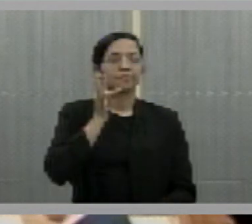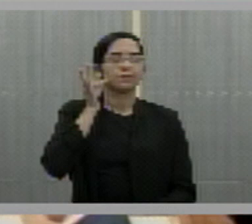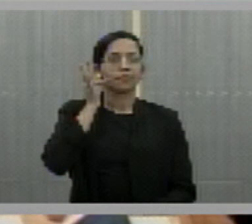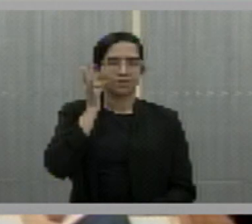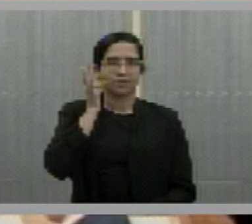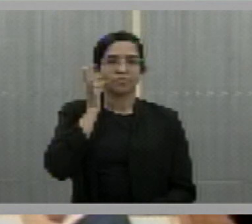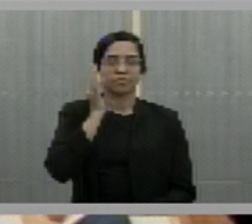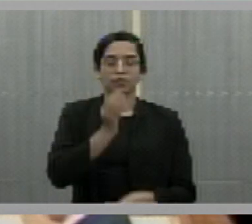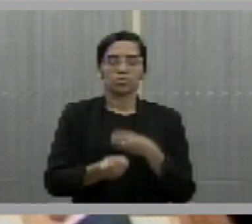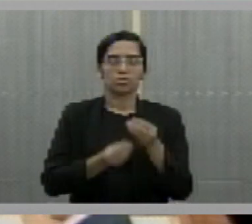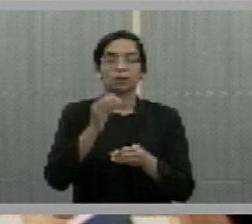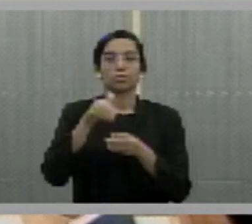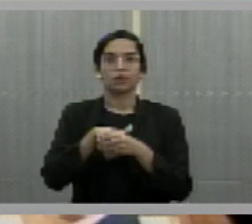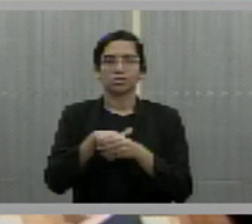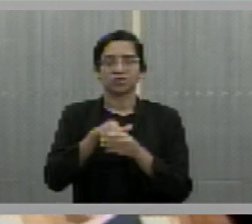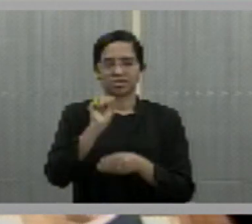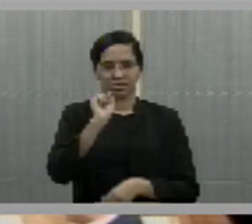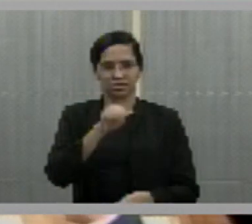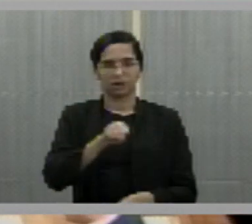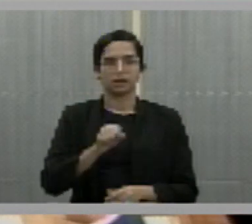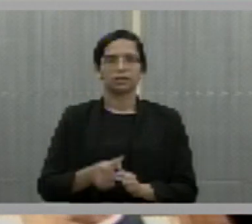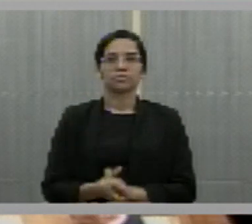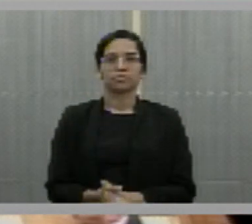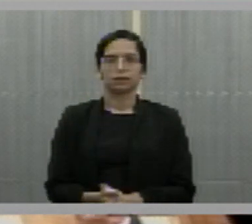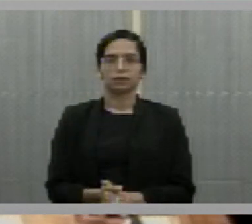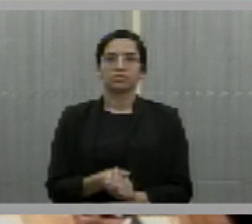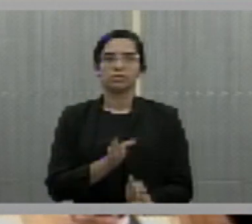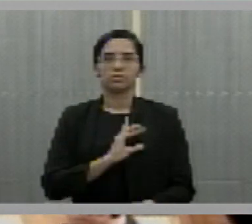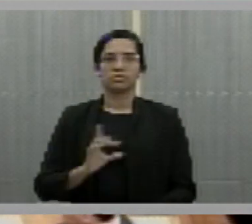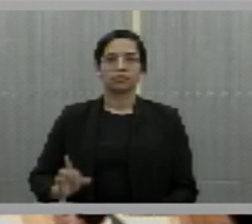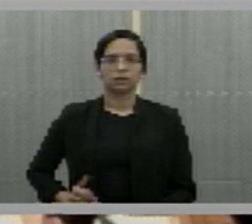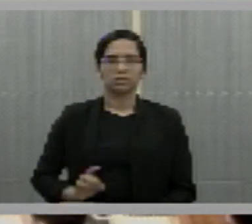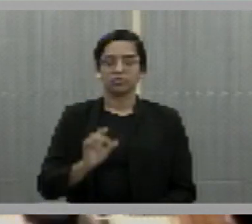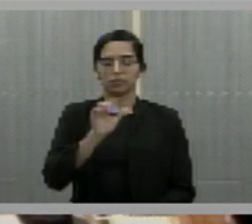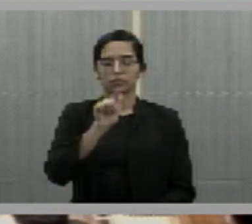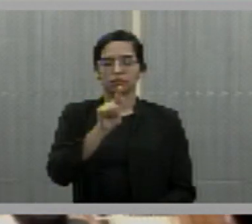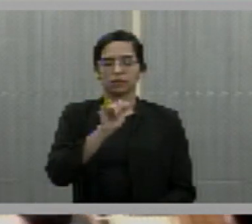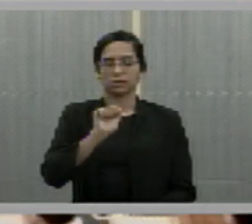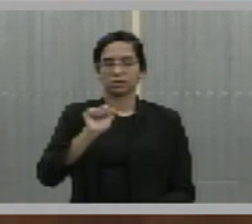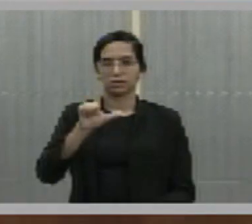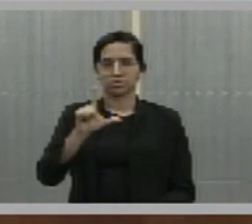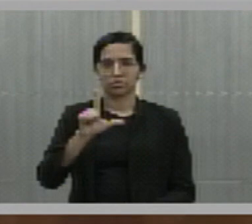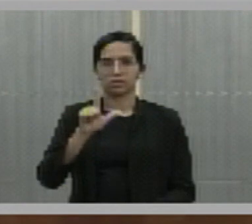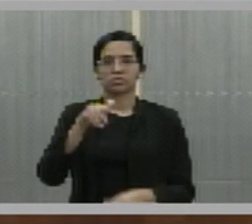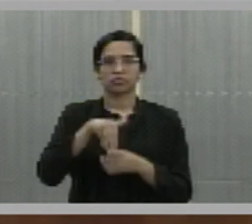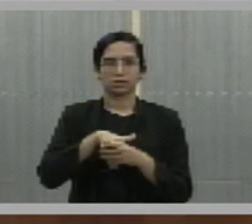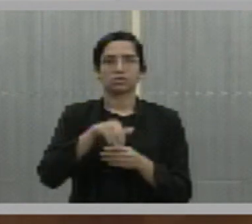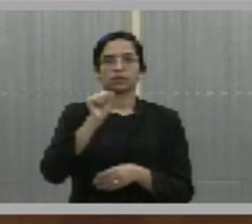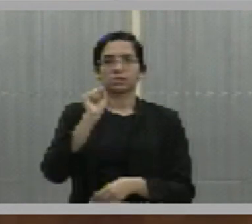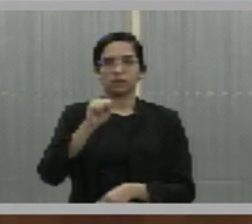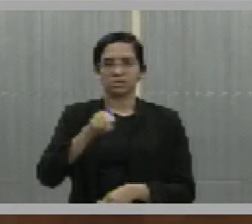como vota? Sim. Deputado Dr. Gil Carlos, como vota? Sim.